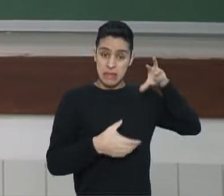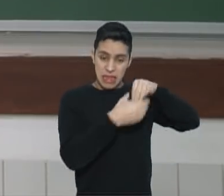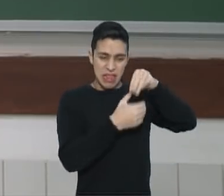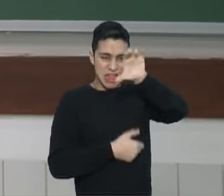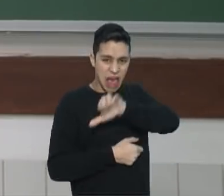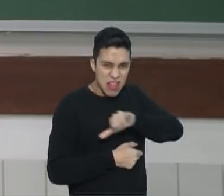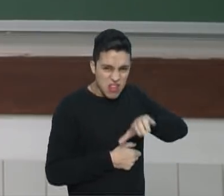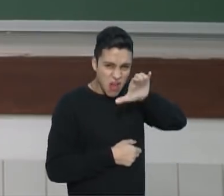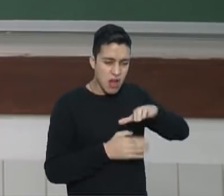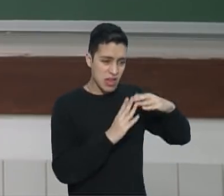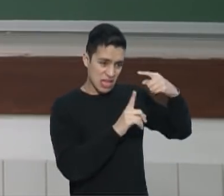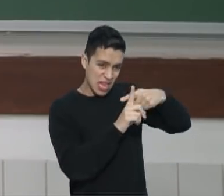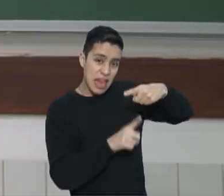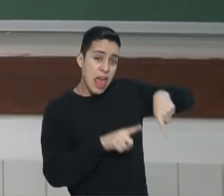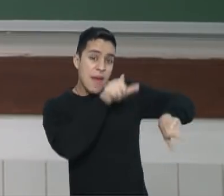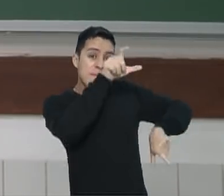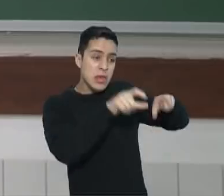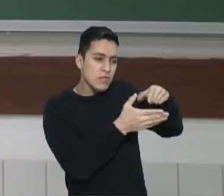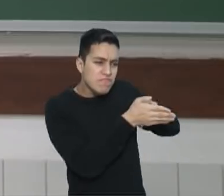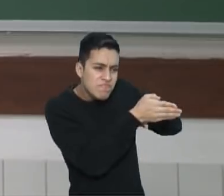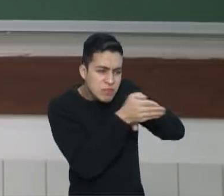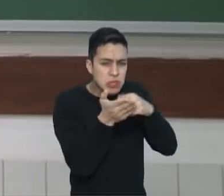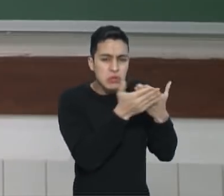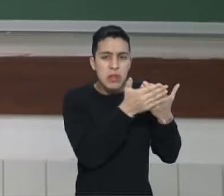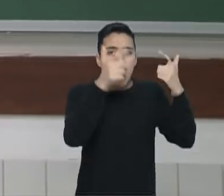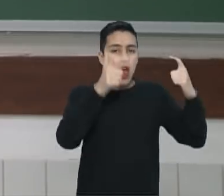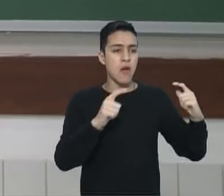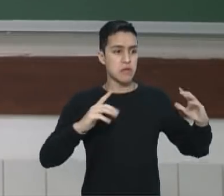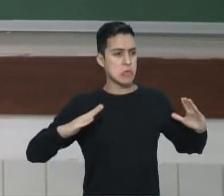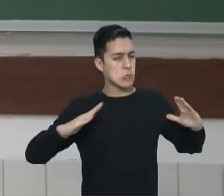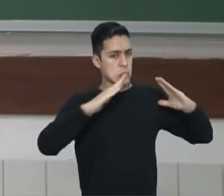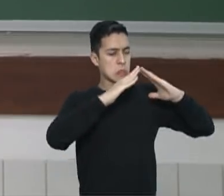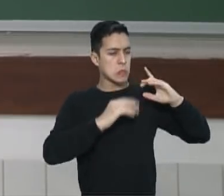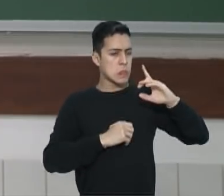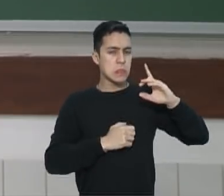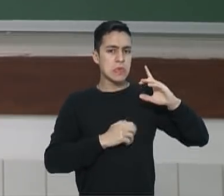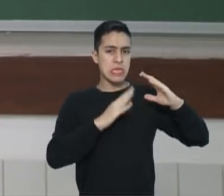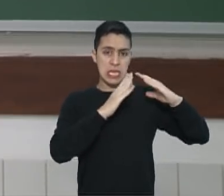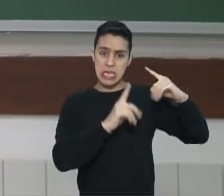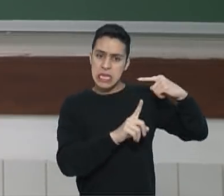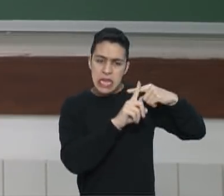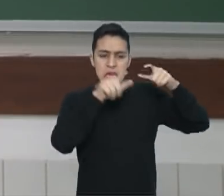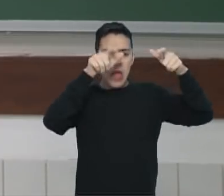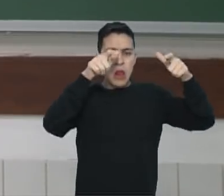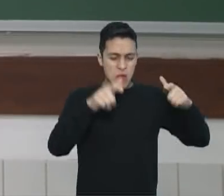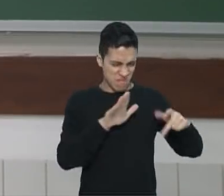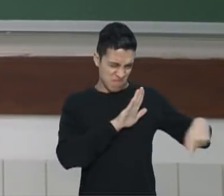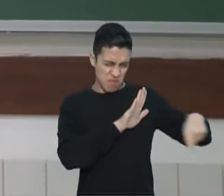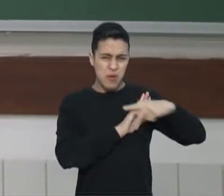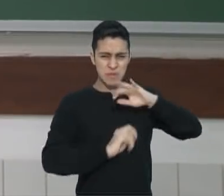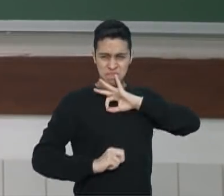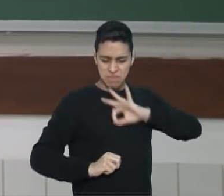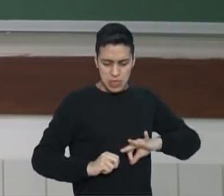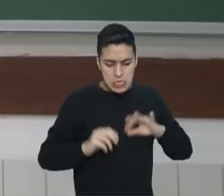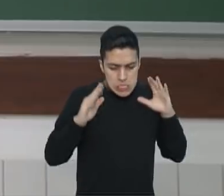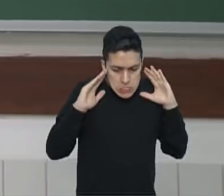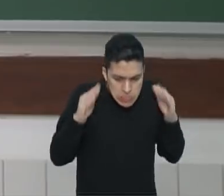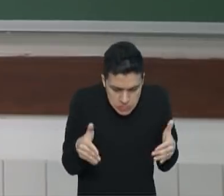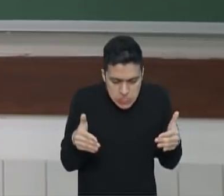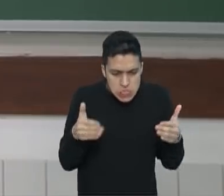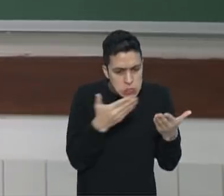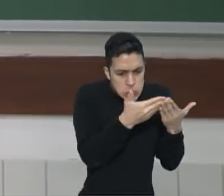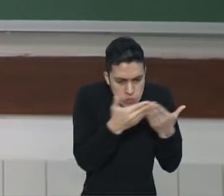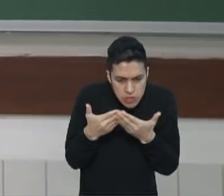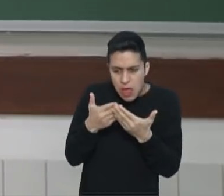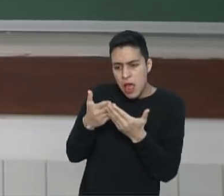Católica, que são aqueles estudiosos que estão em mosteiro, abadias e conventos e que se debruçam em fontes tanto